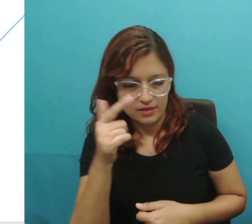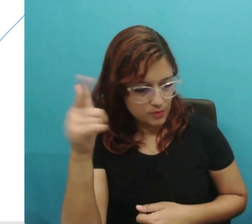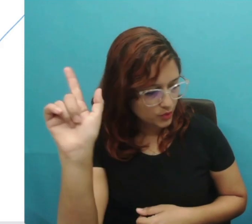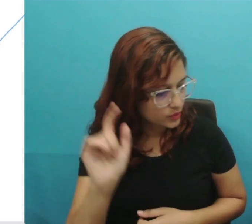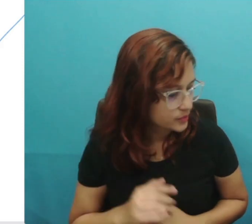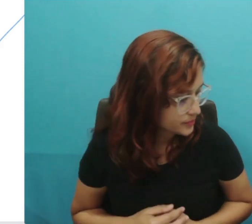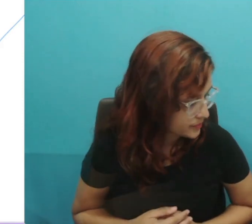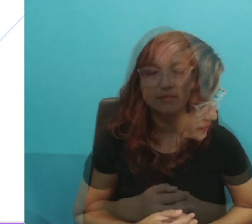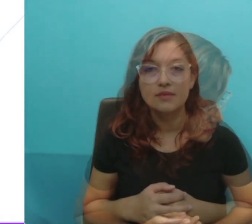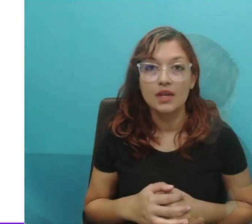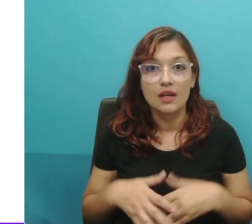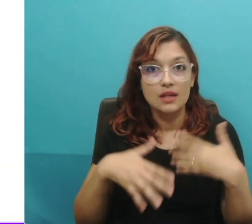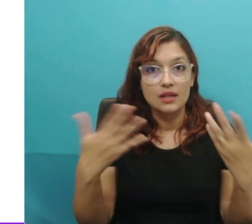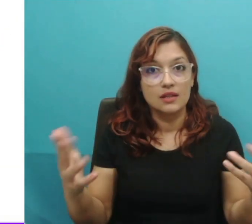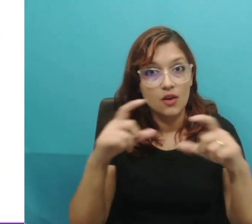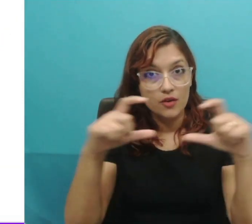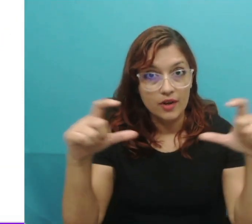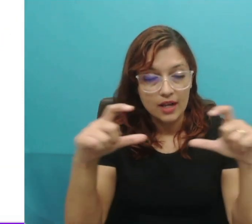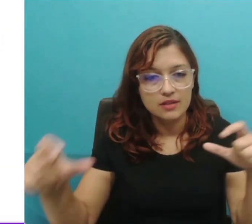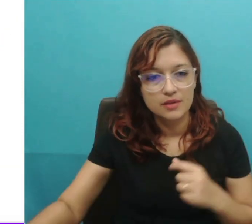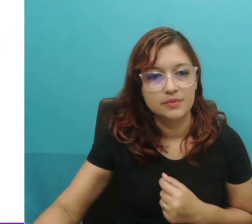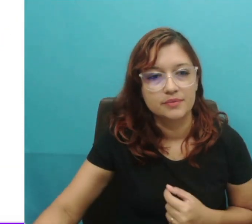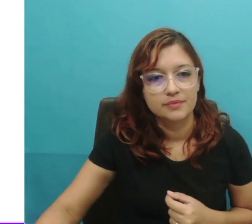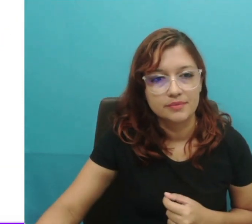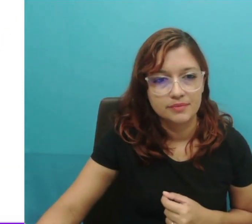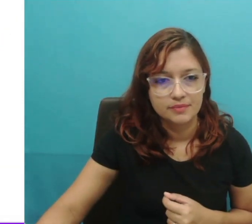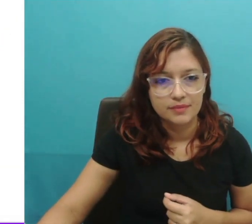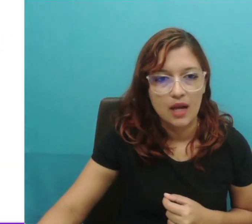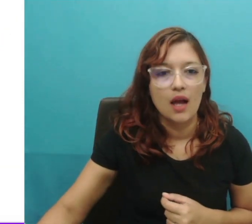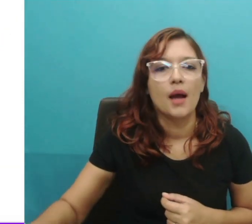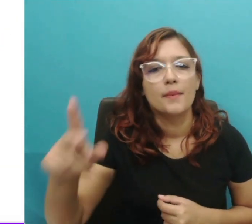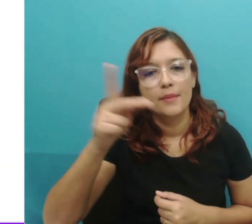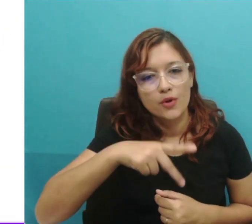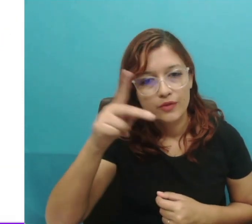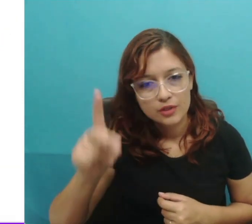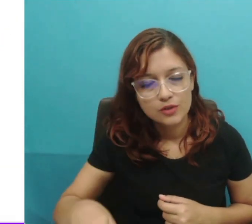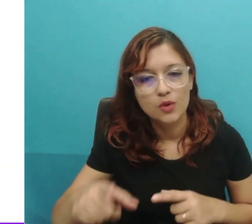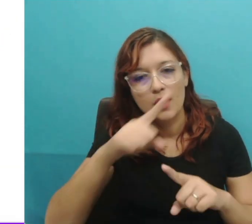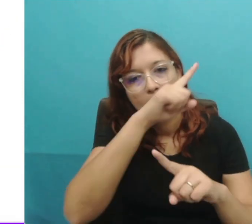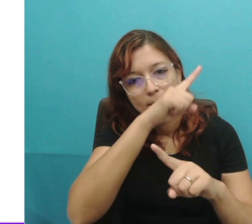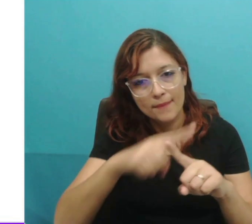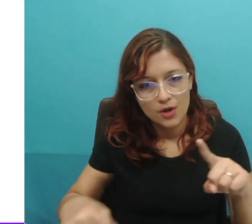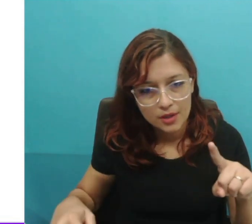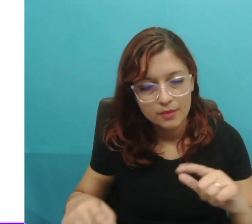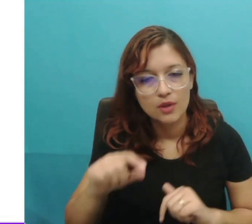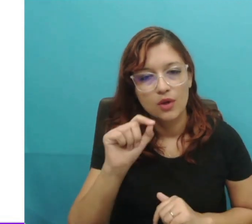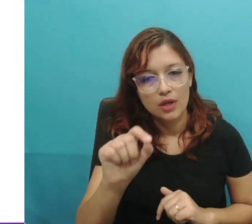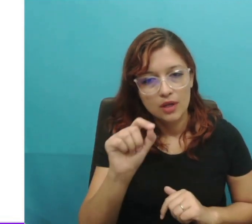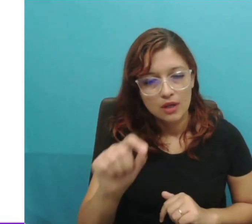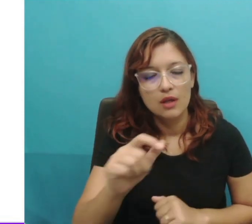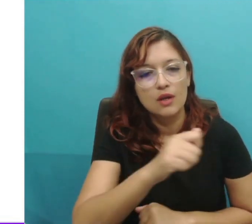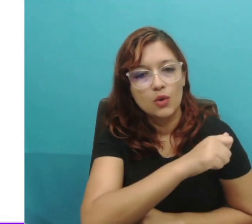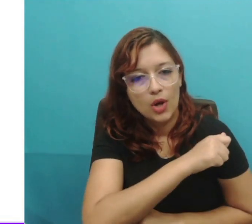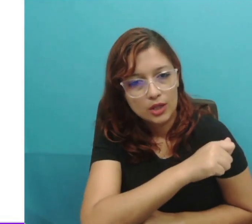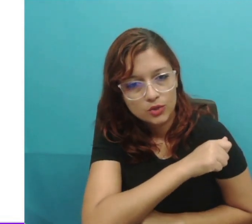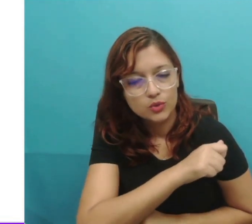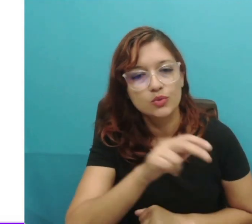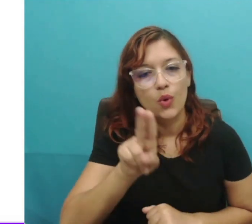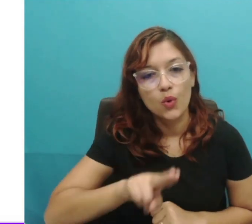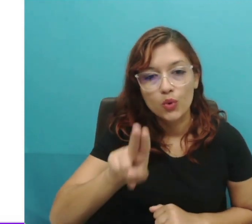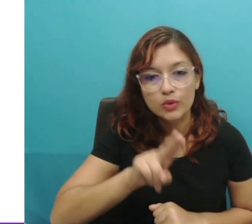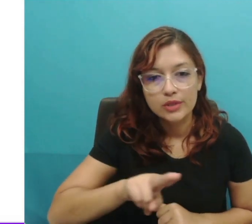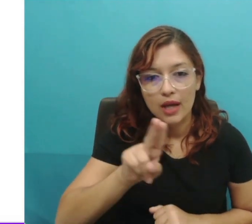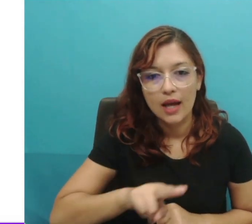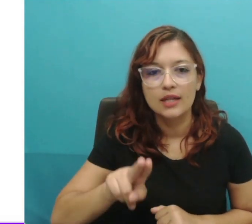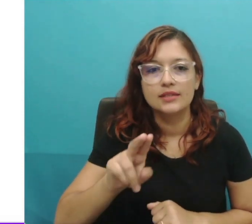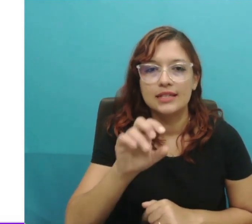pessoa. Outro exemplo. Olha a frase. A professora proibiu que